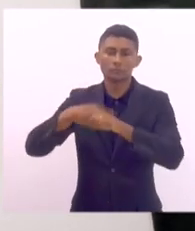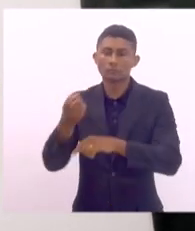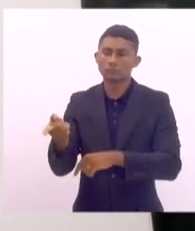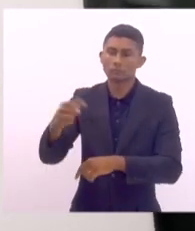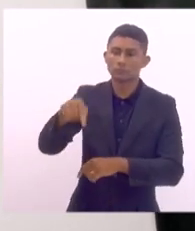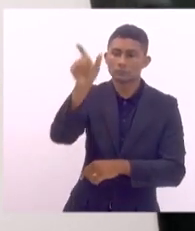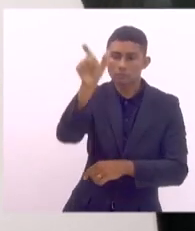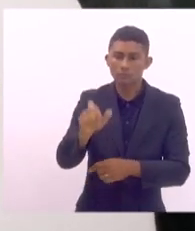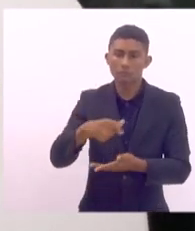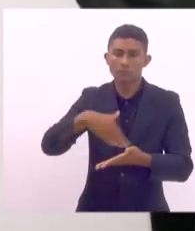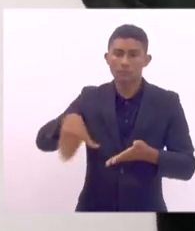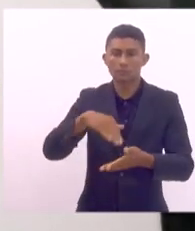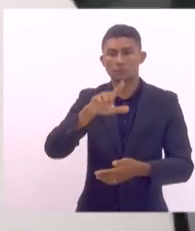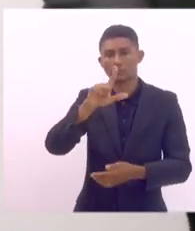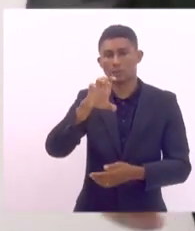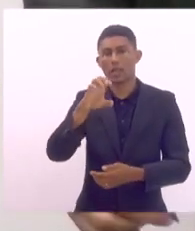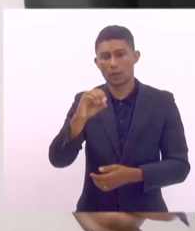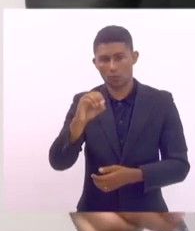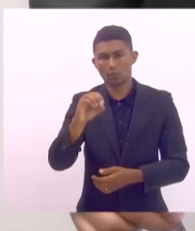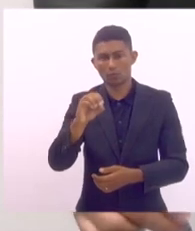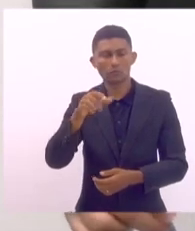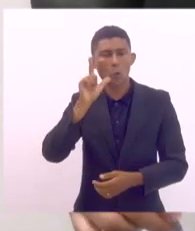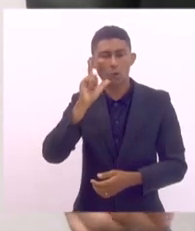Lobo ontem. Deixa eu permitir